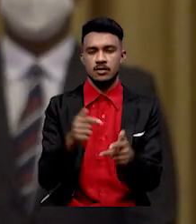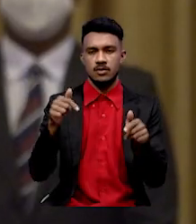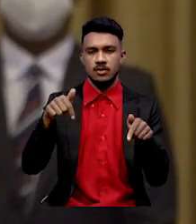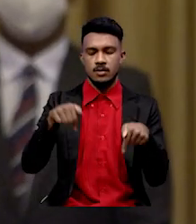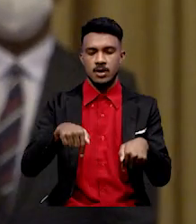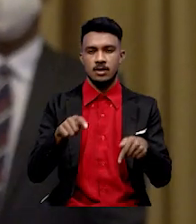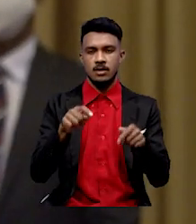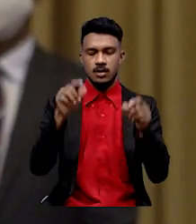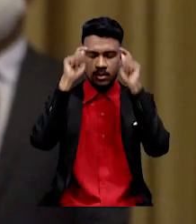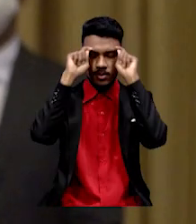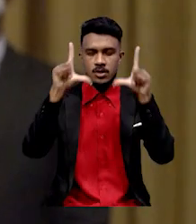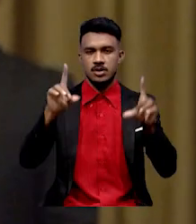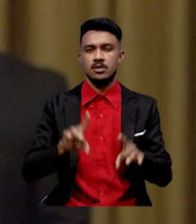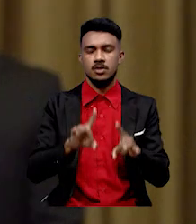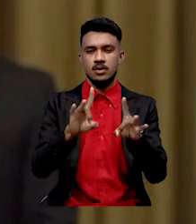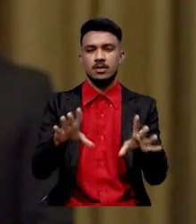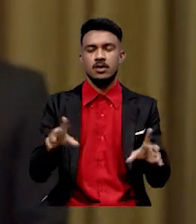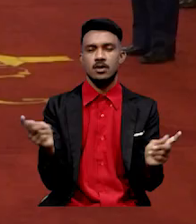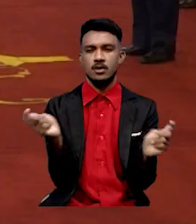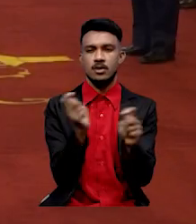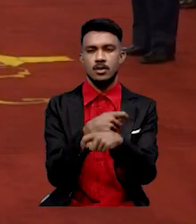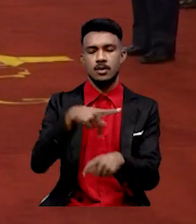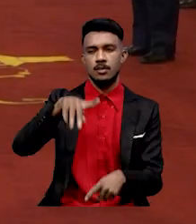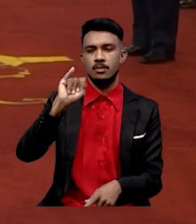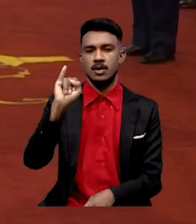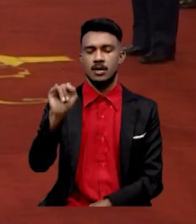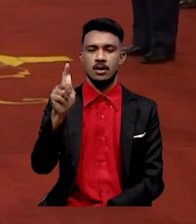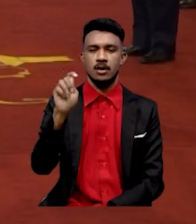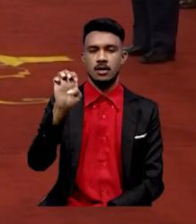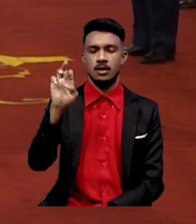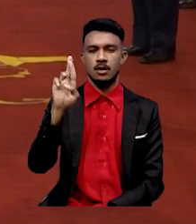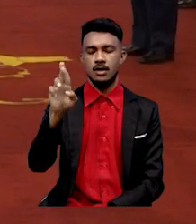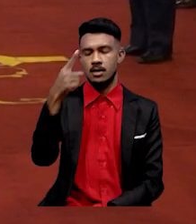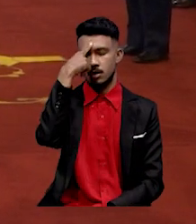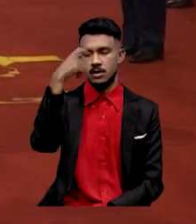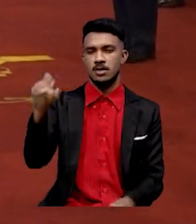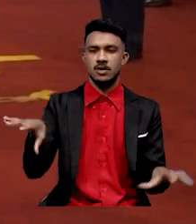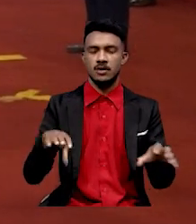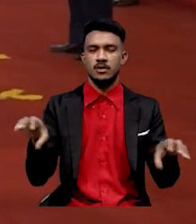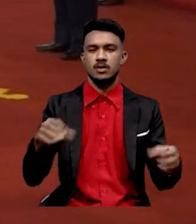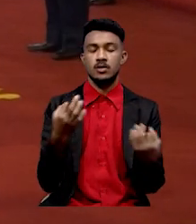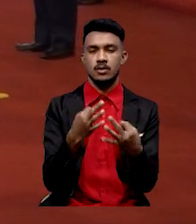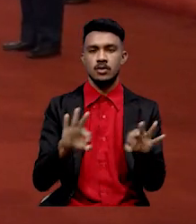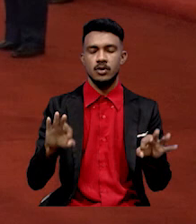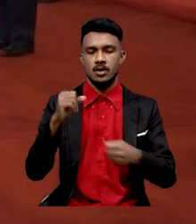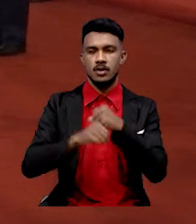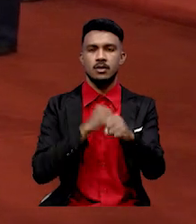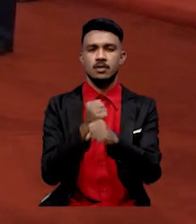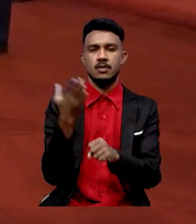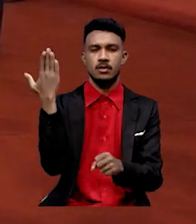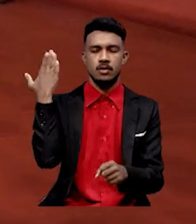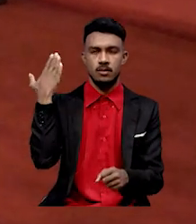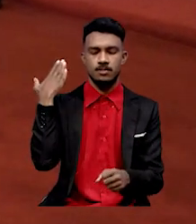Terence Costello, hodi troca diplomata Peter Roberts, tamba mandato remata ona iha tinangkotuk. Vice-ministro Negócios